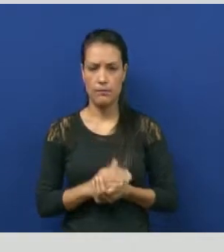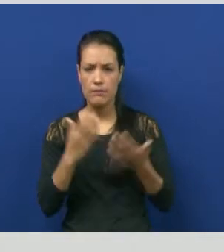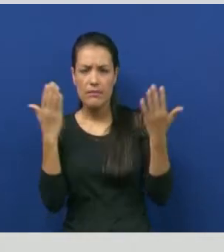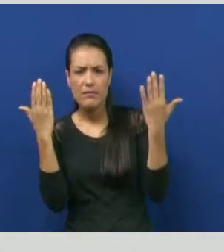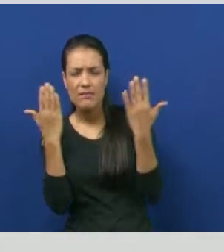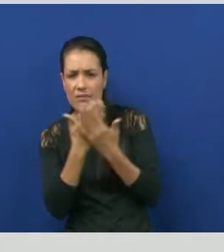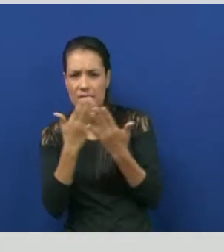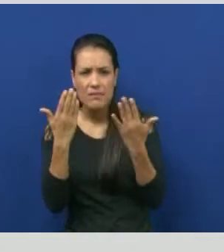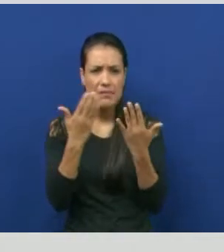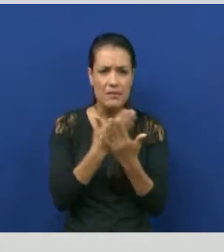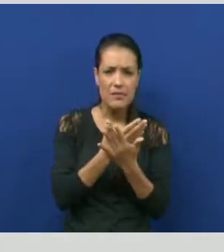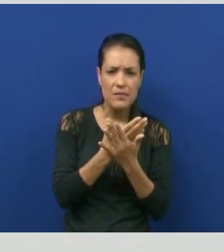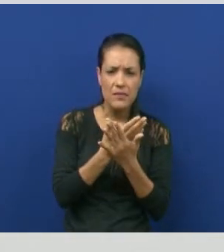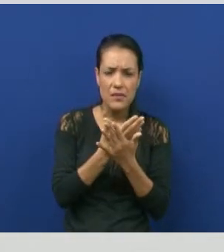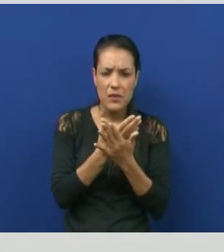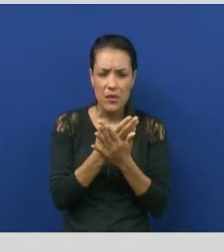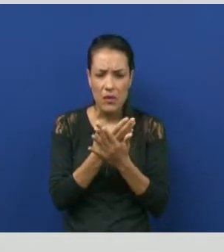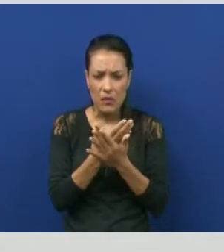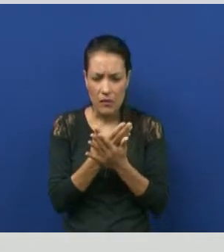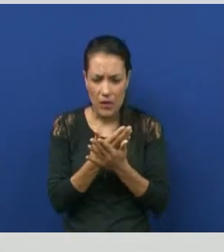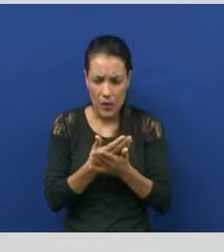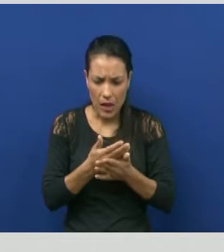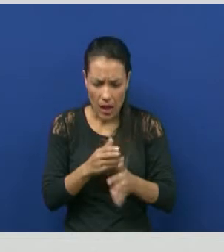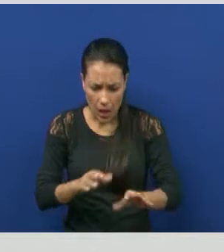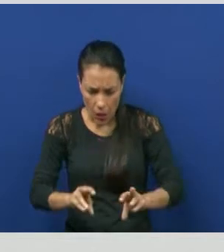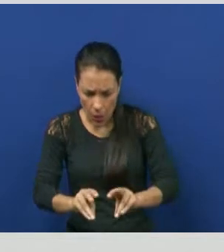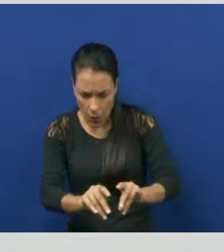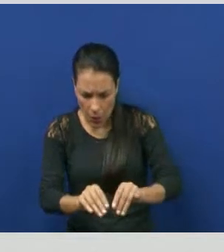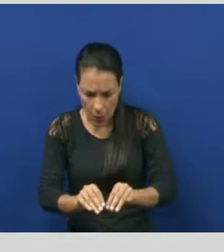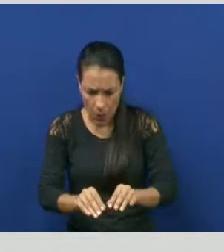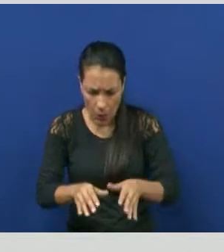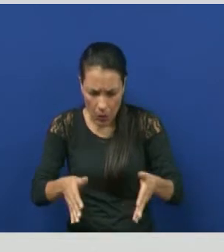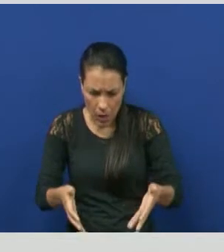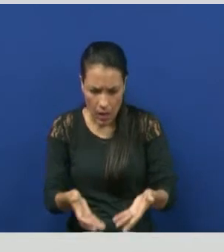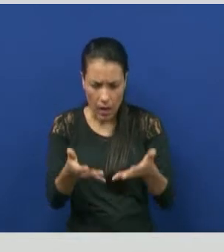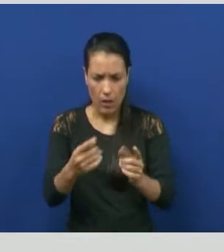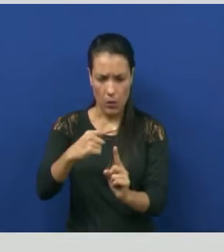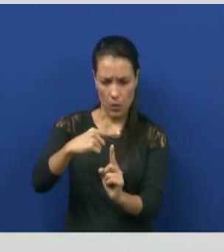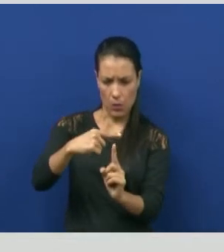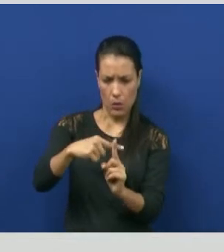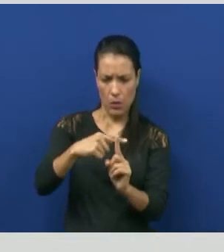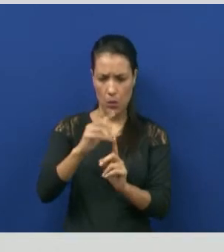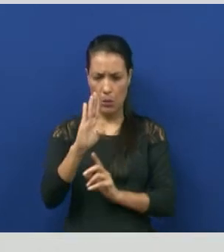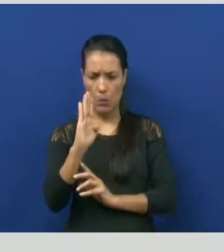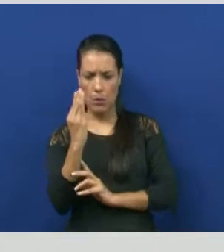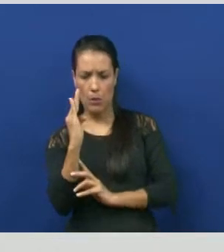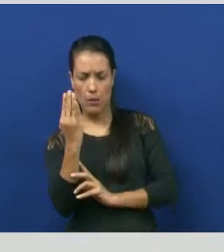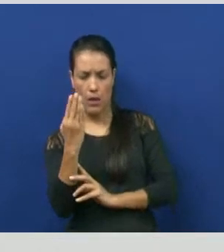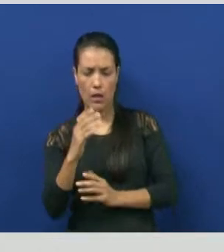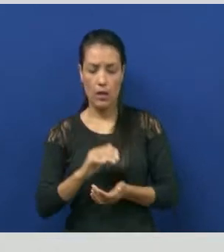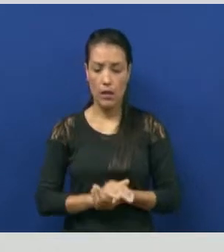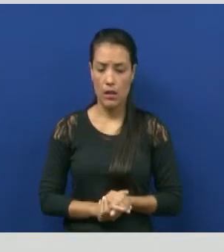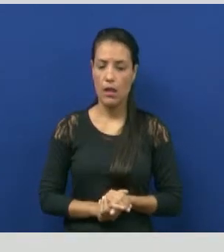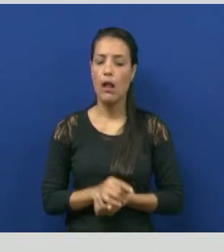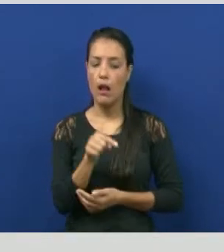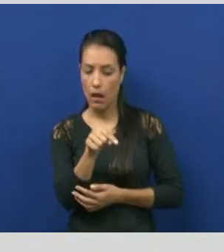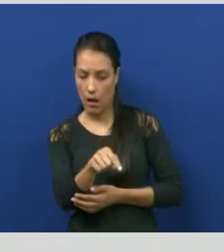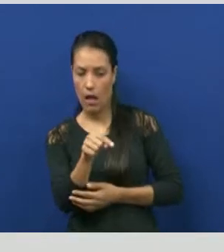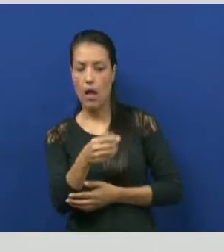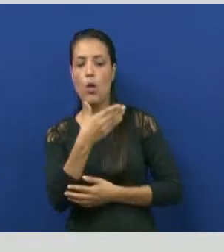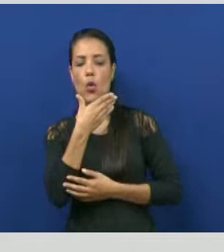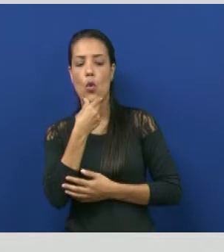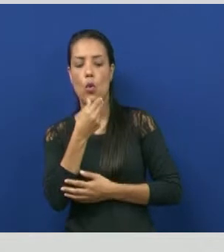viu uma cova meio aberta com a cruz de pau? Aí nessa cova é que foi enterrado o defunto